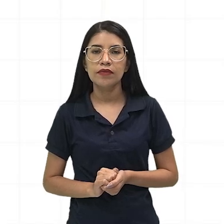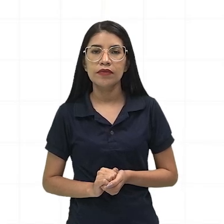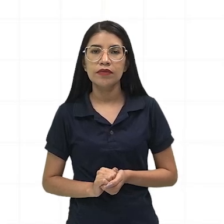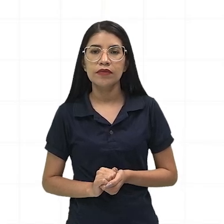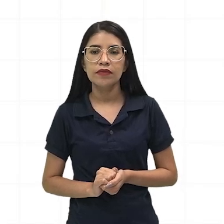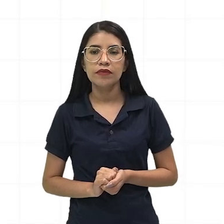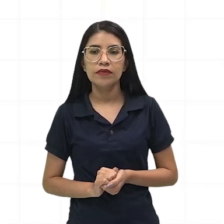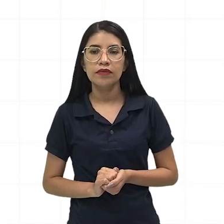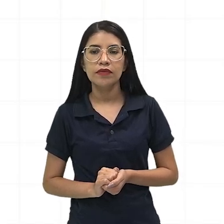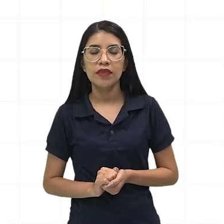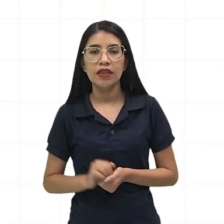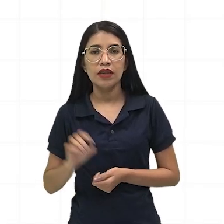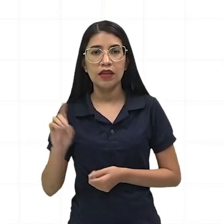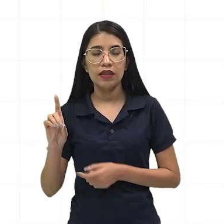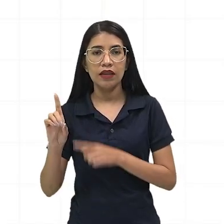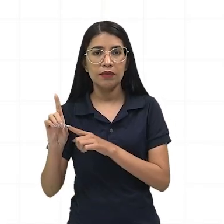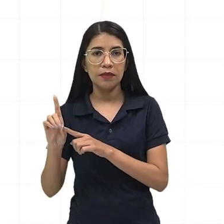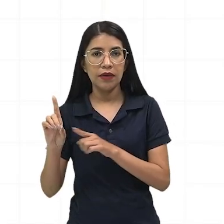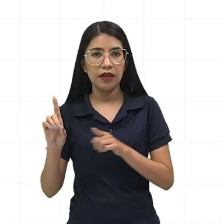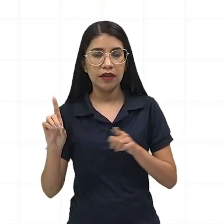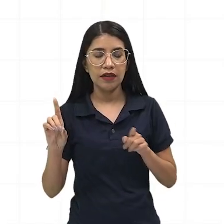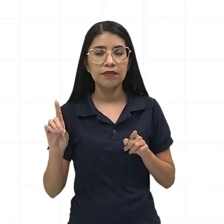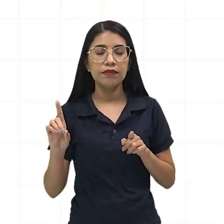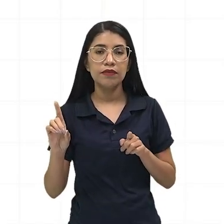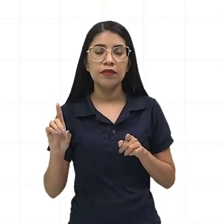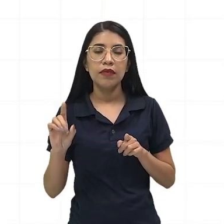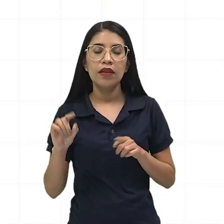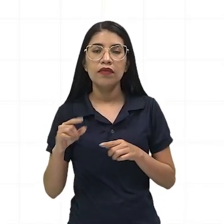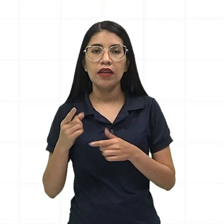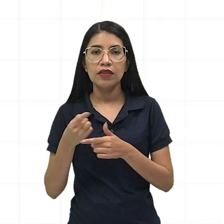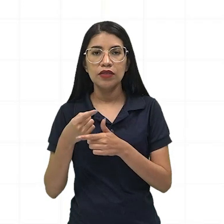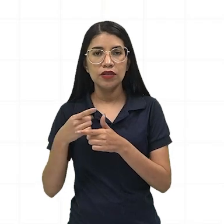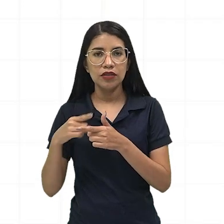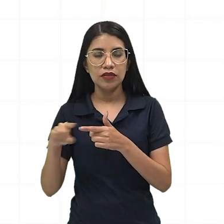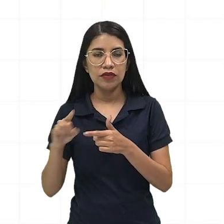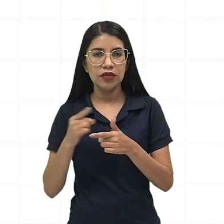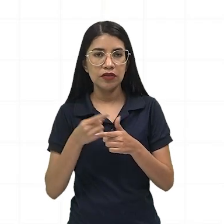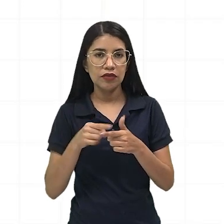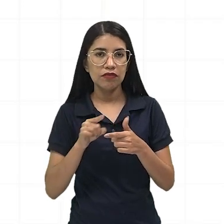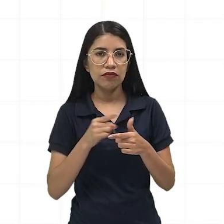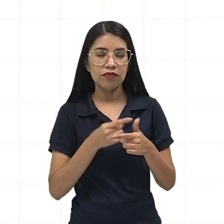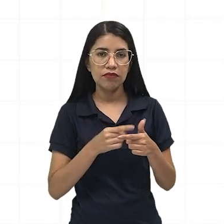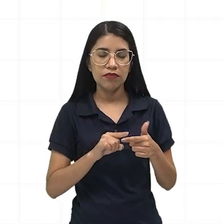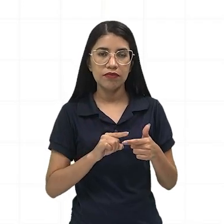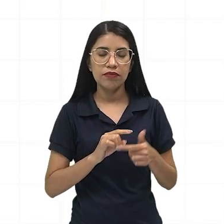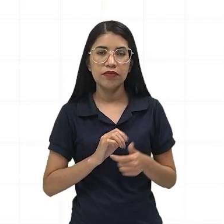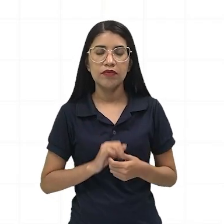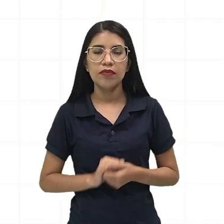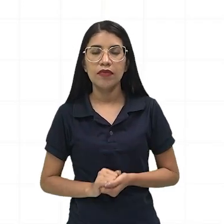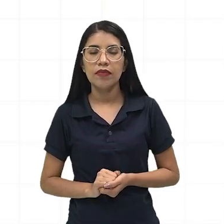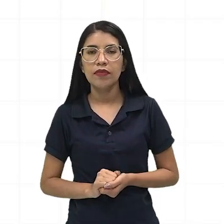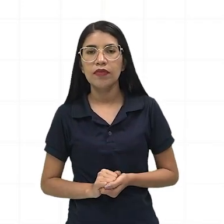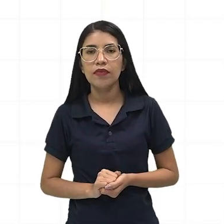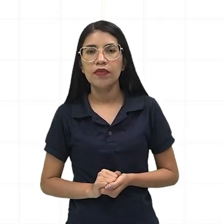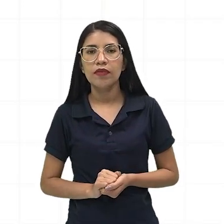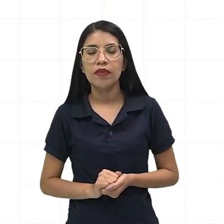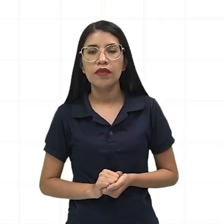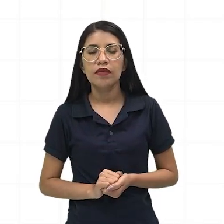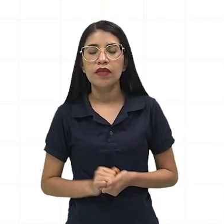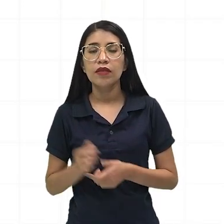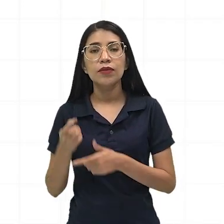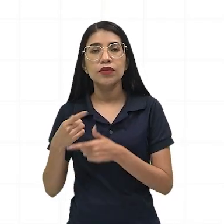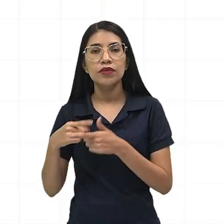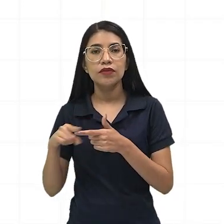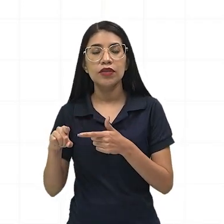esquerda aqui do ml, né, para cá, nós estamos dividindo. Por quanto,